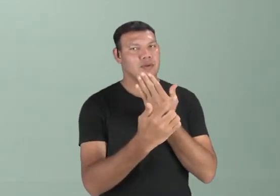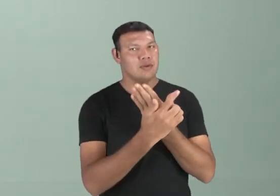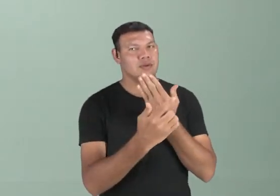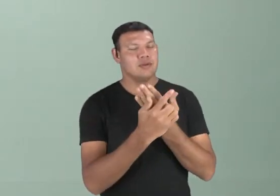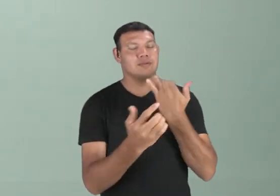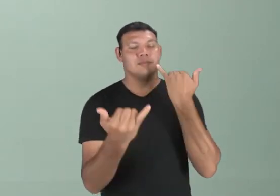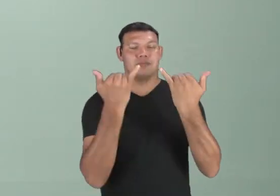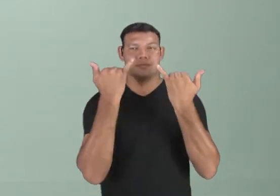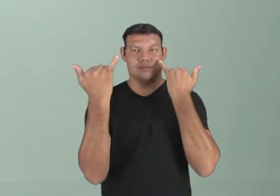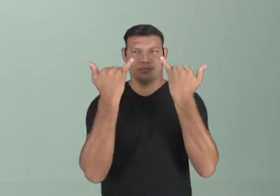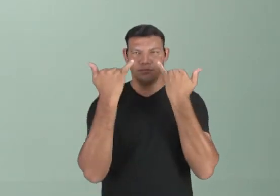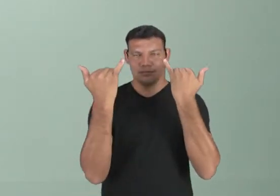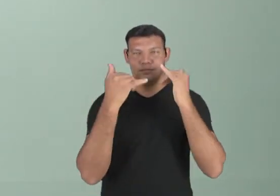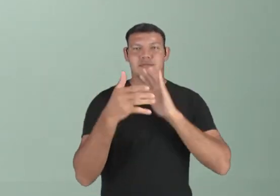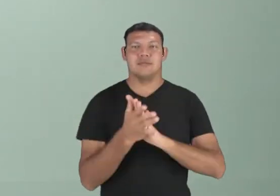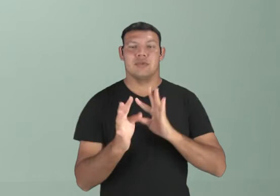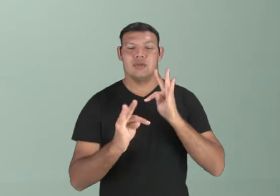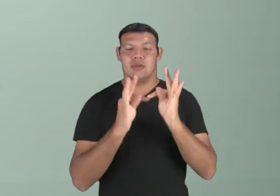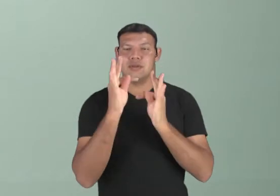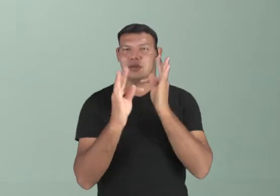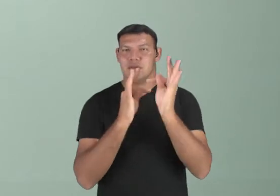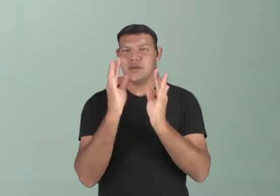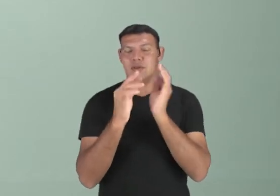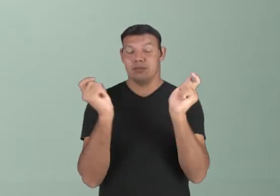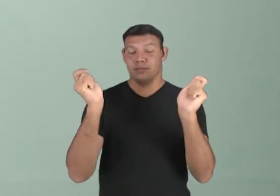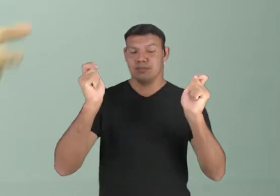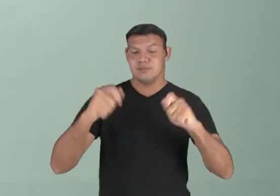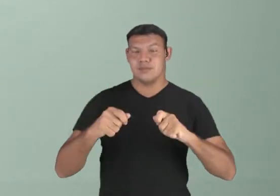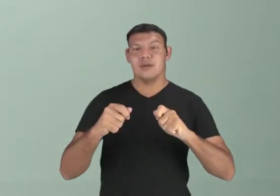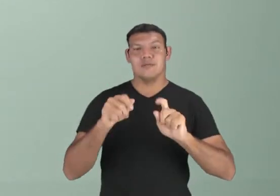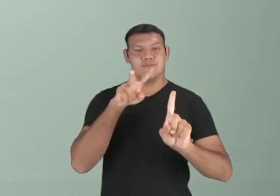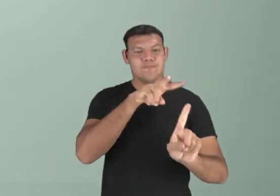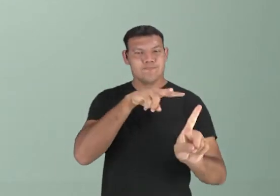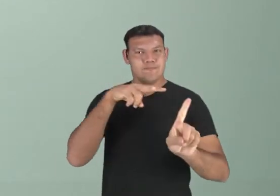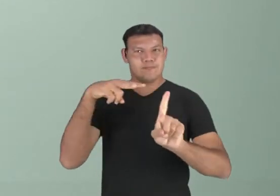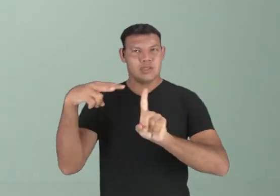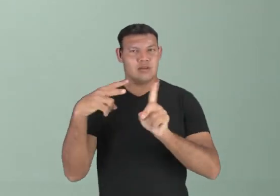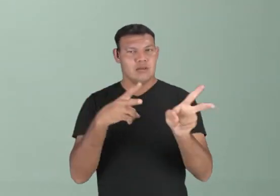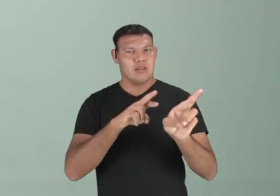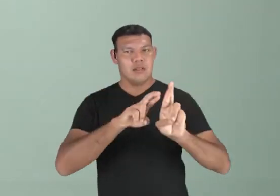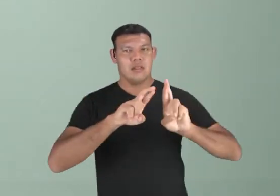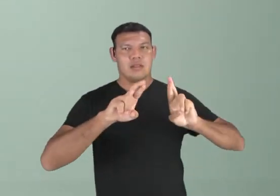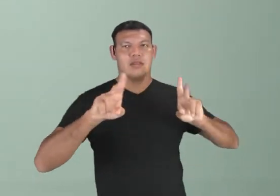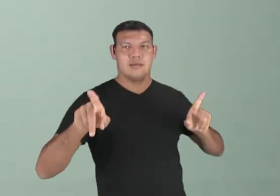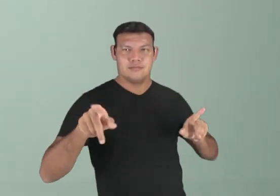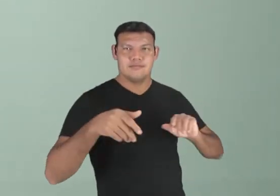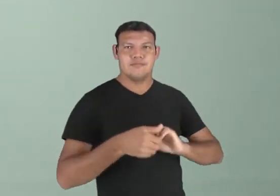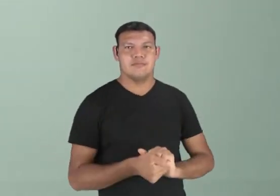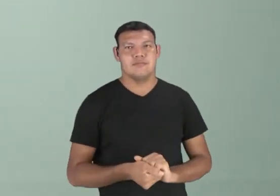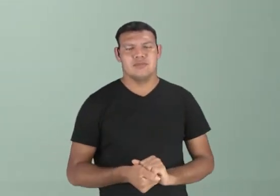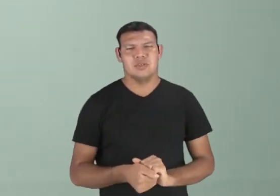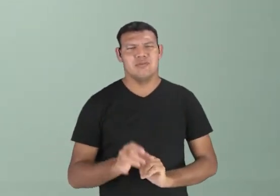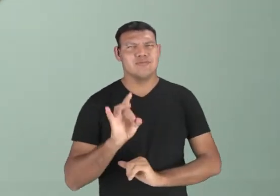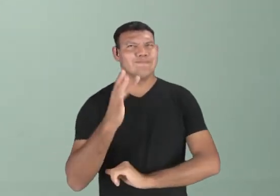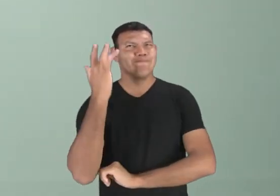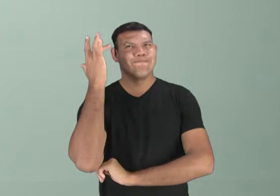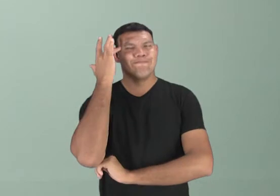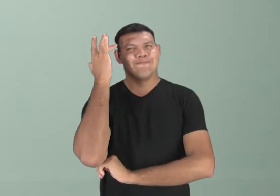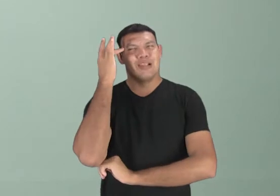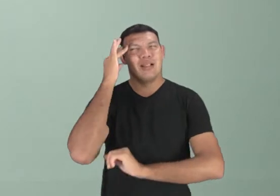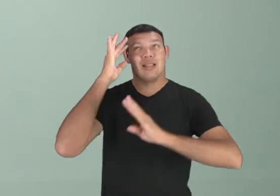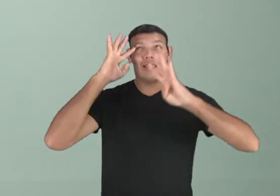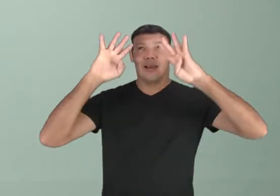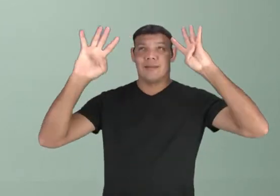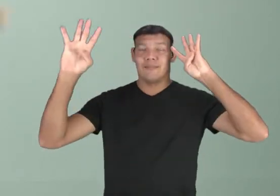as informações e tecnologia que nos permite ter uma visão totalmente diferente e não apenas uma hipótese,